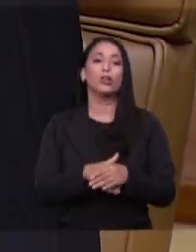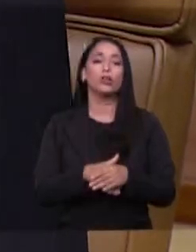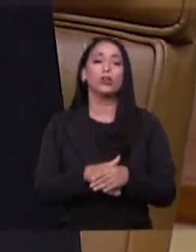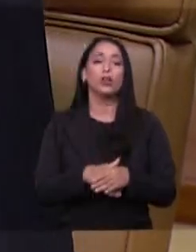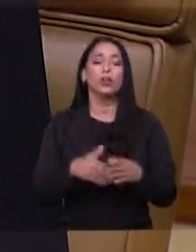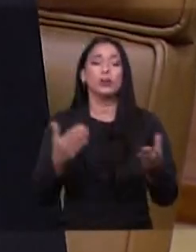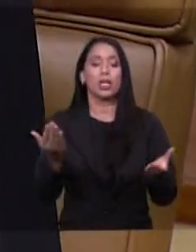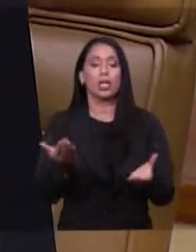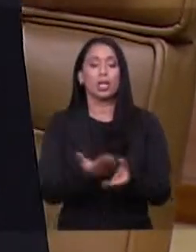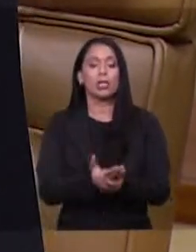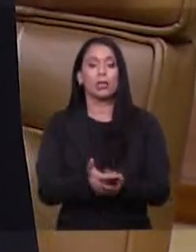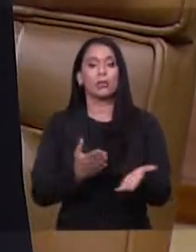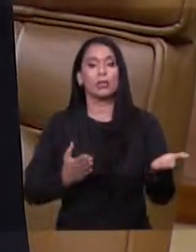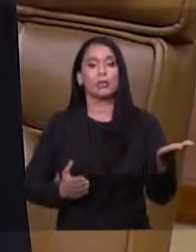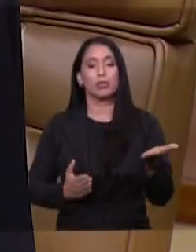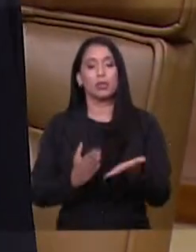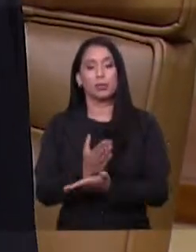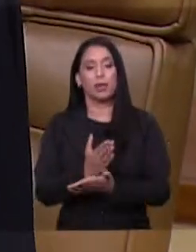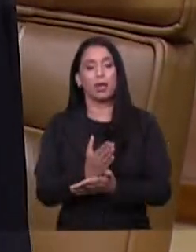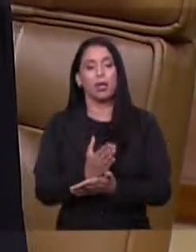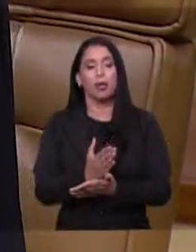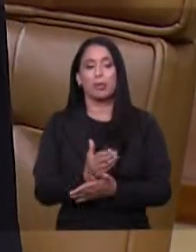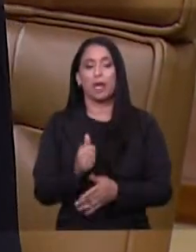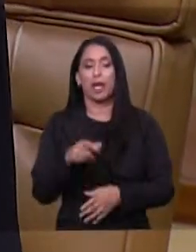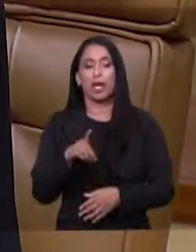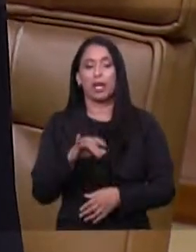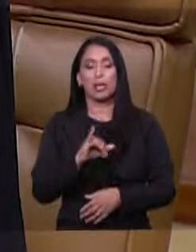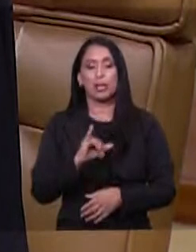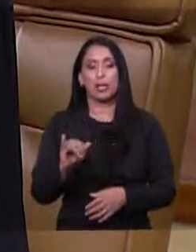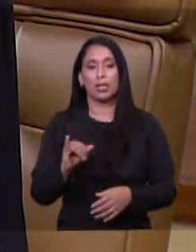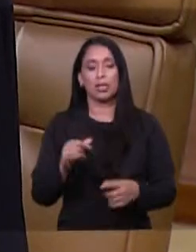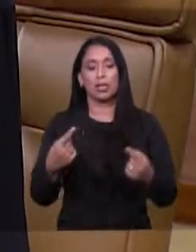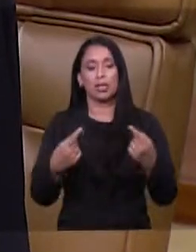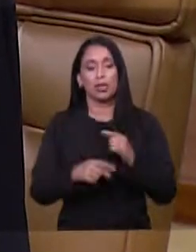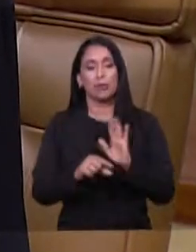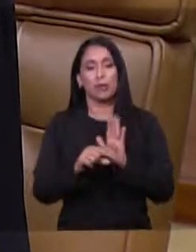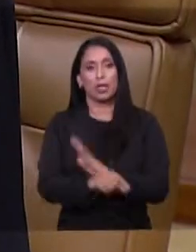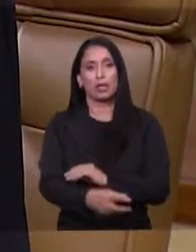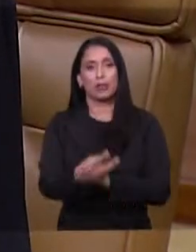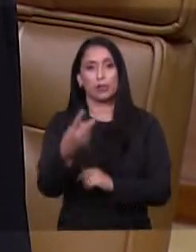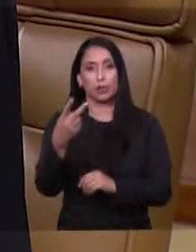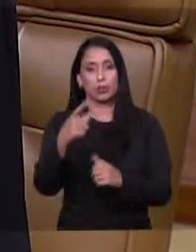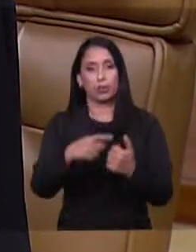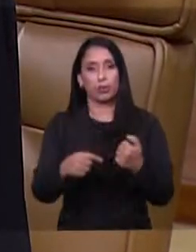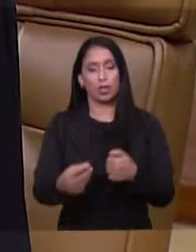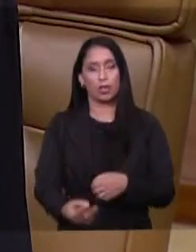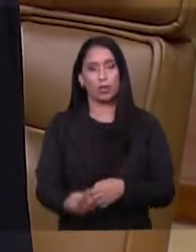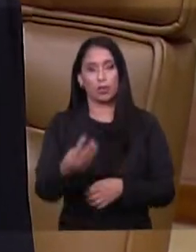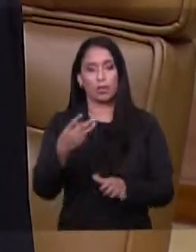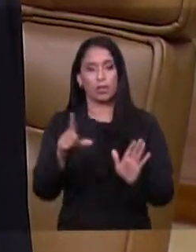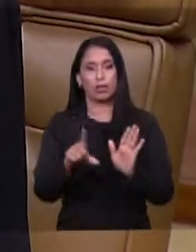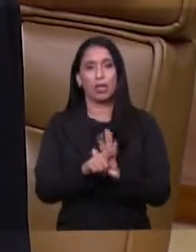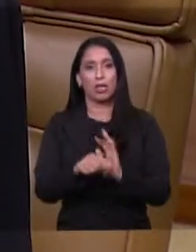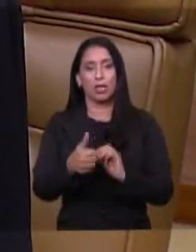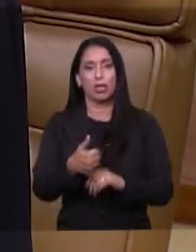da presente ação para declarar a inconstitucionalidade do parágrafo 2º do artigo 3º da